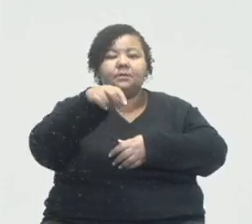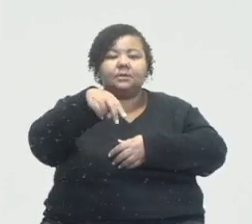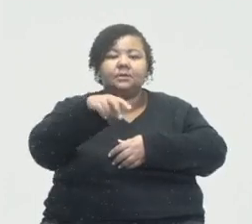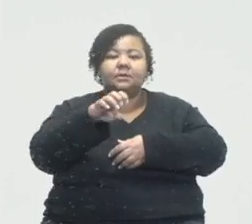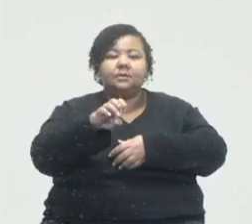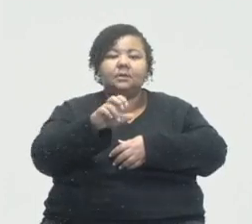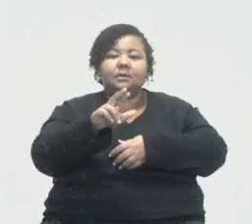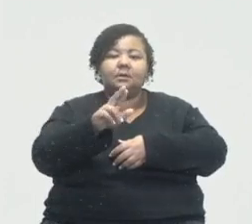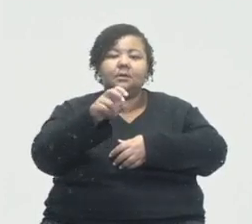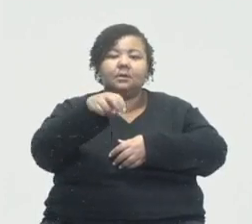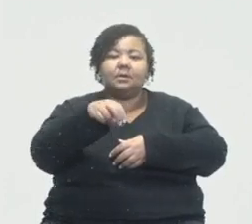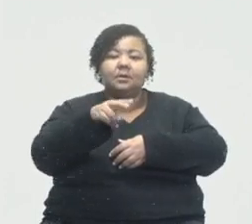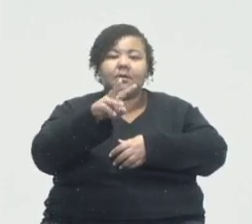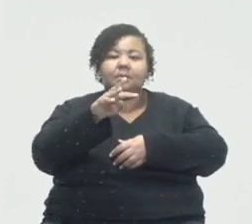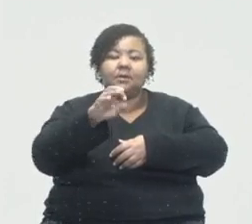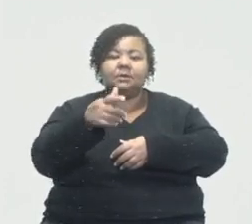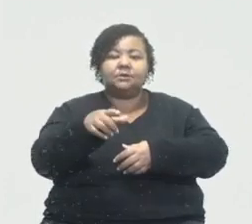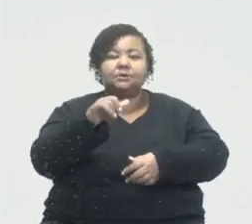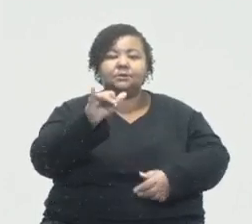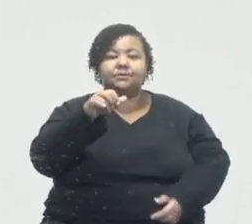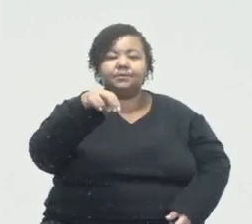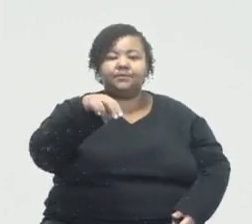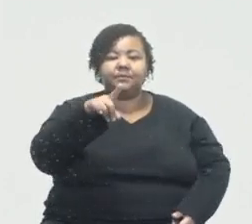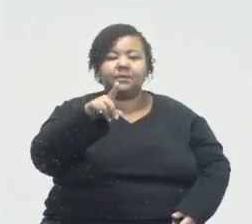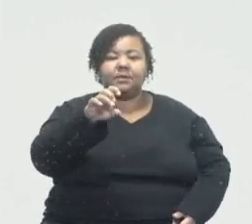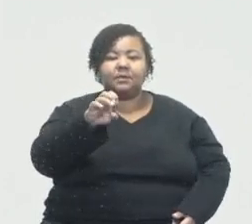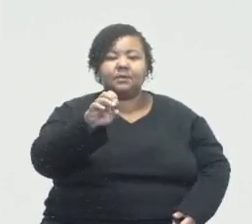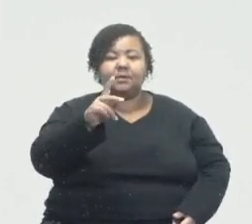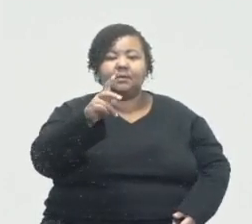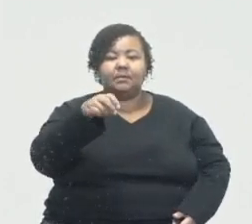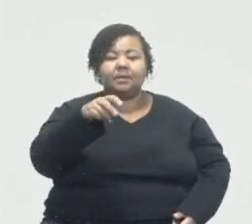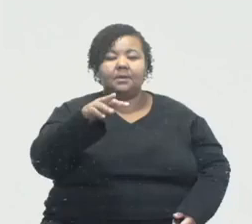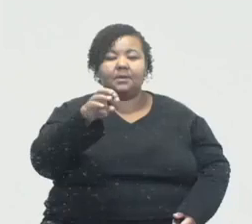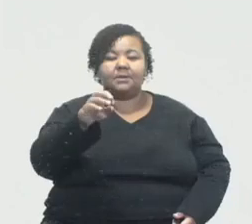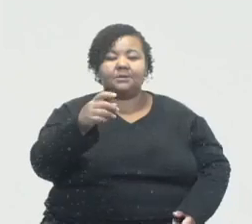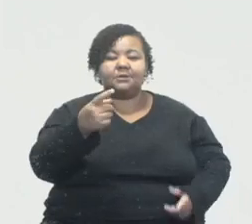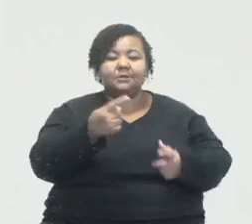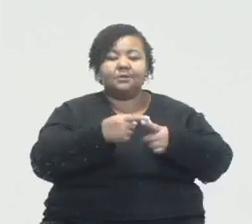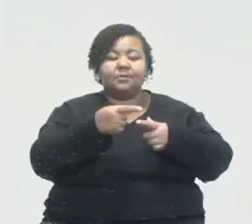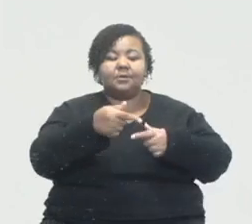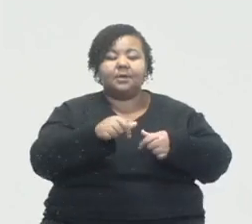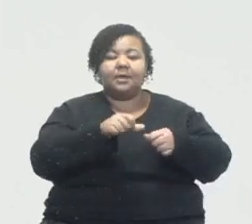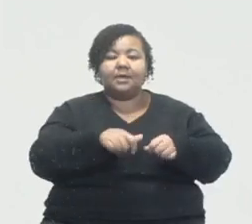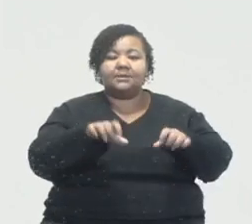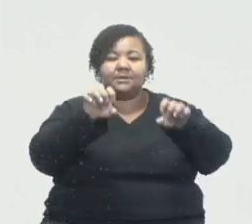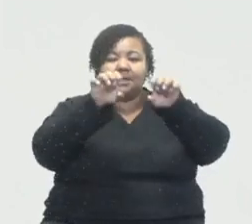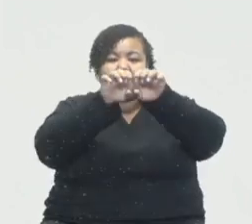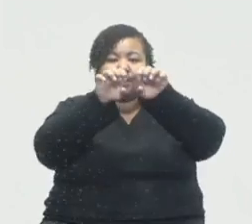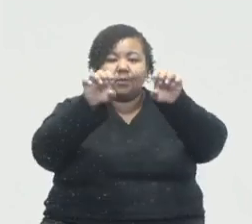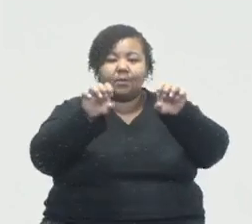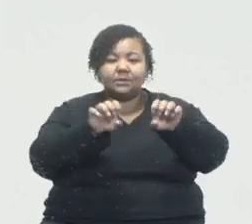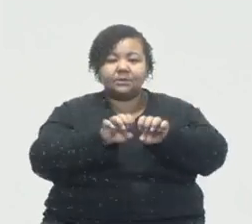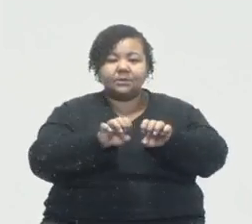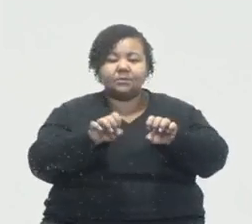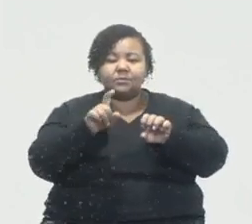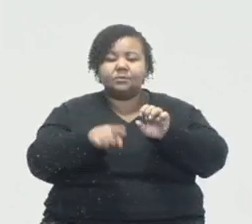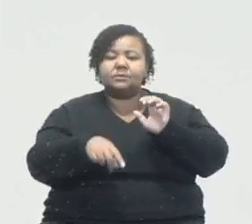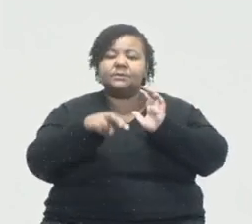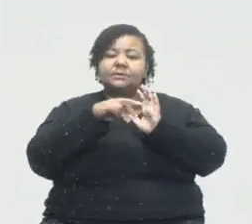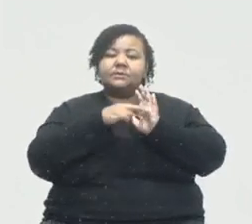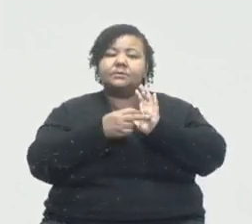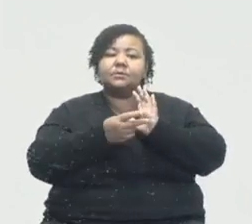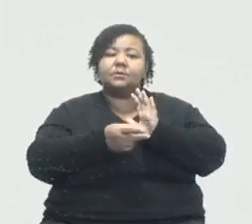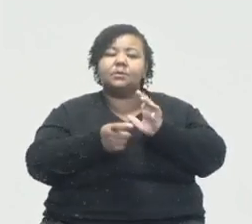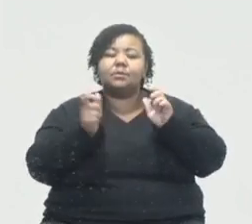Por quê? Esta equação aqui vai implicar no seguinte sistema de equações lineares. E com